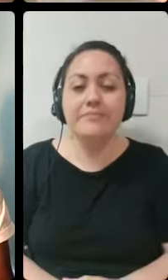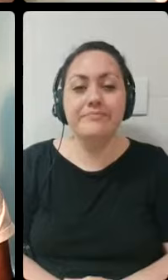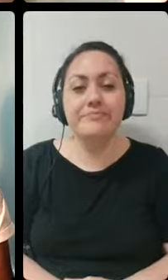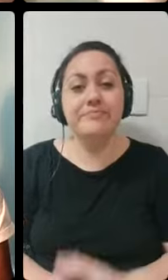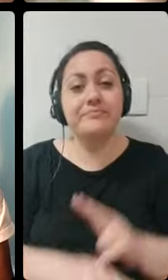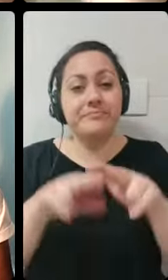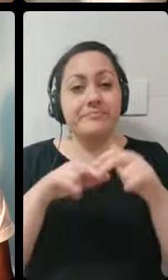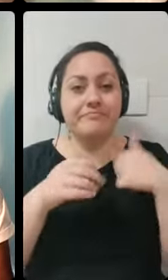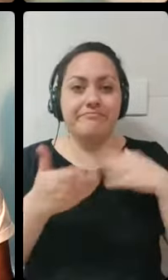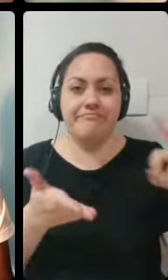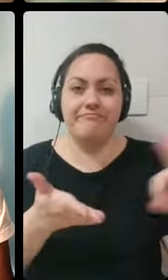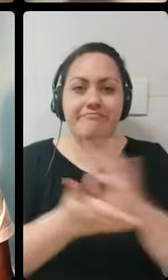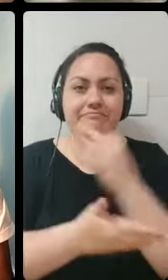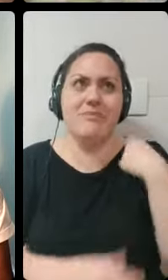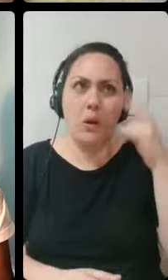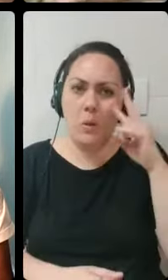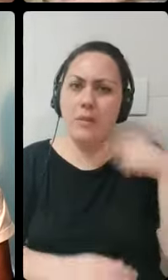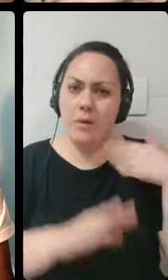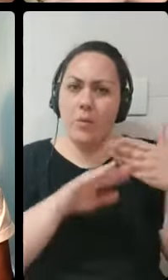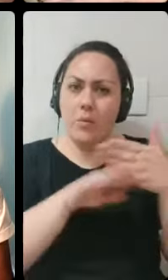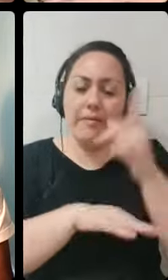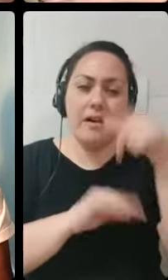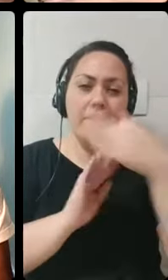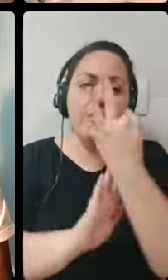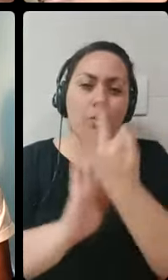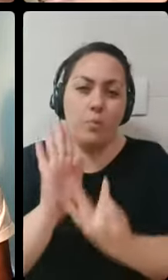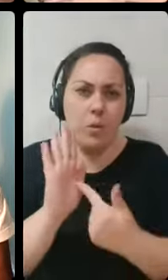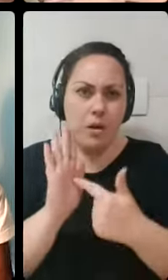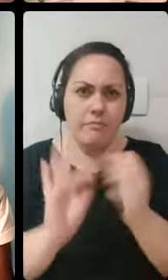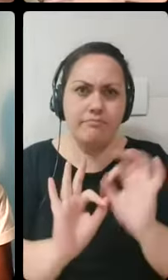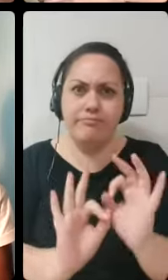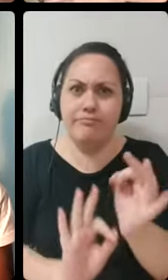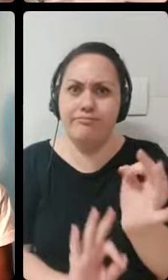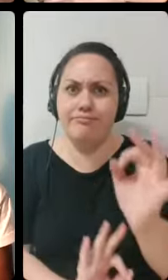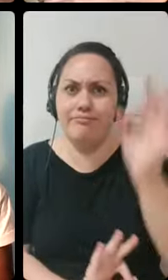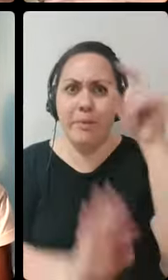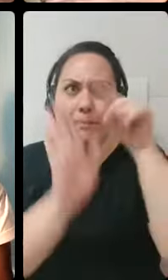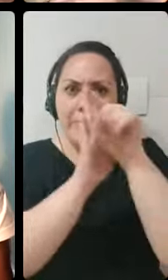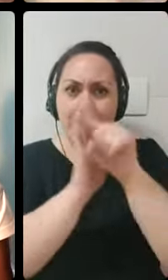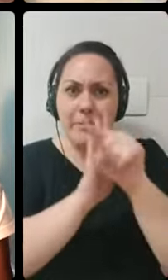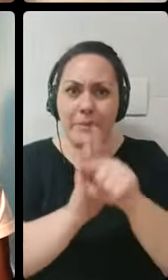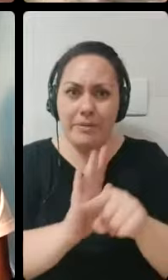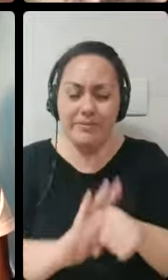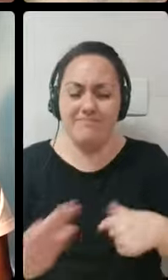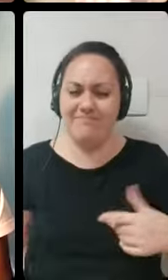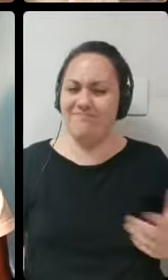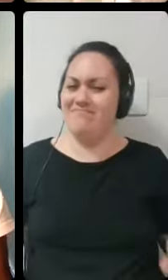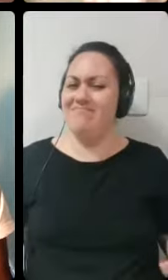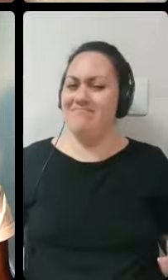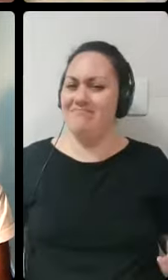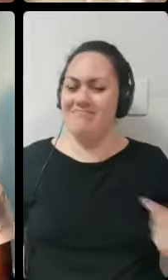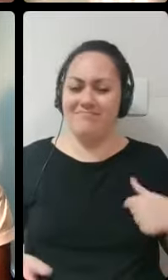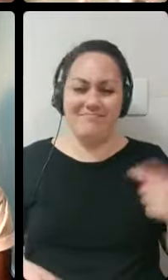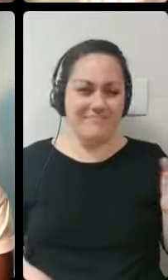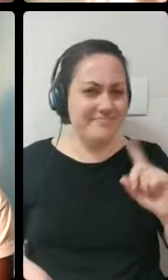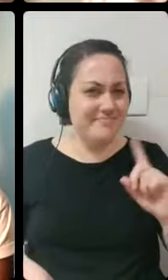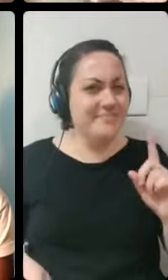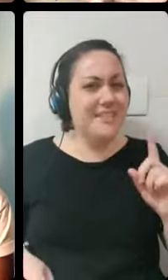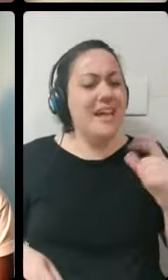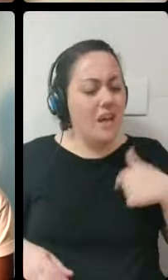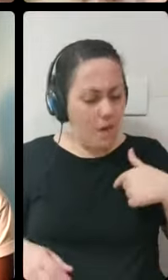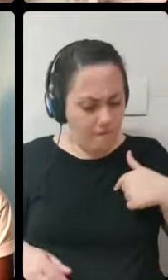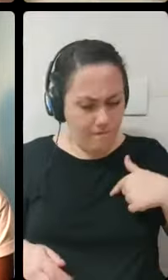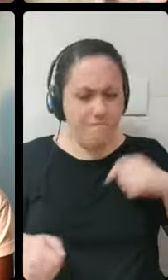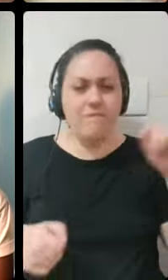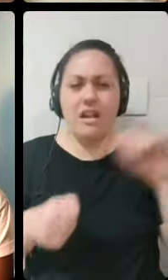lembro que eu entrei, era um formulário bem grande, bem extenso, e eu falei assim, não, eu vou fazer esse formulário até o final,